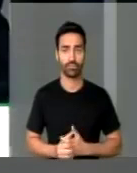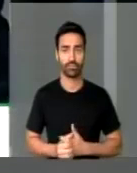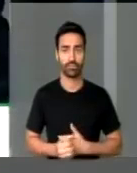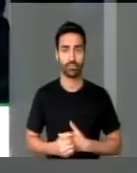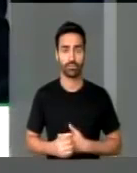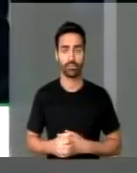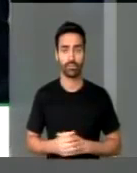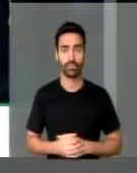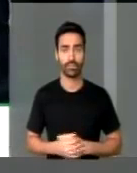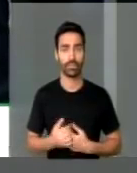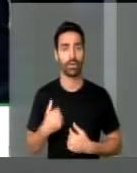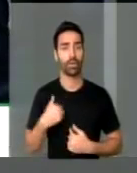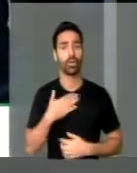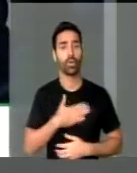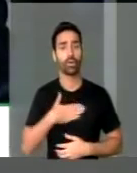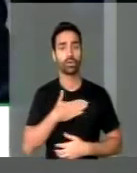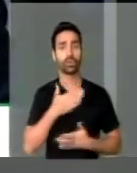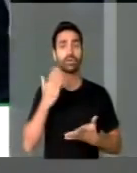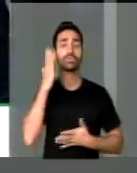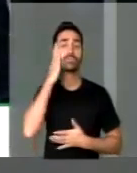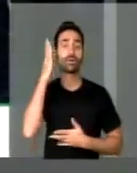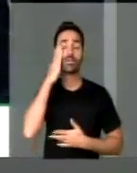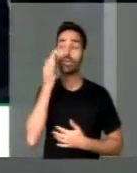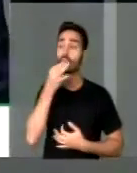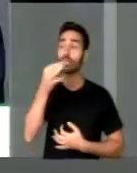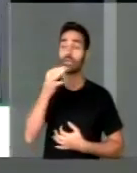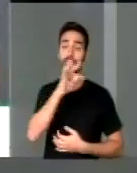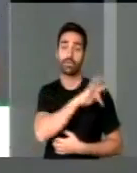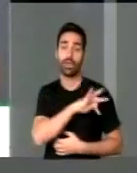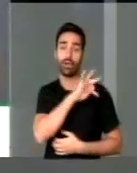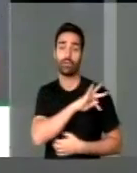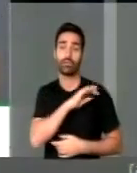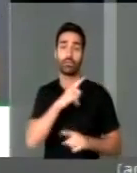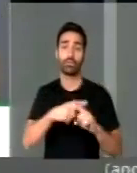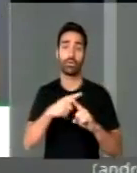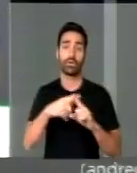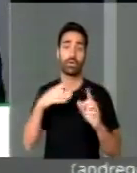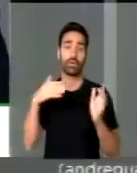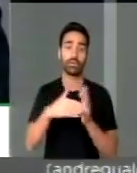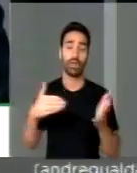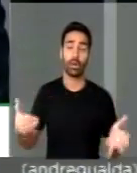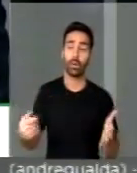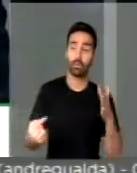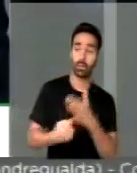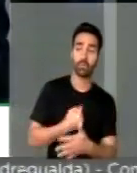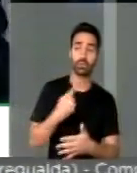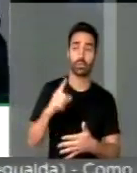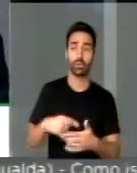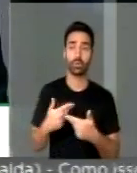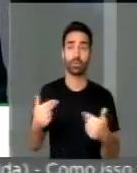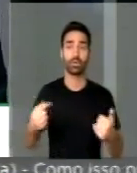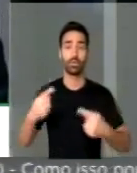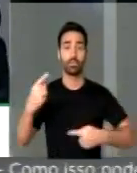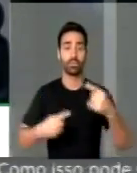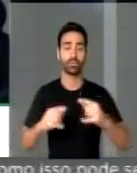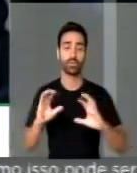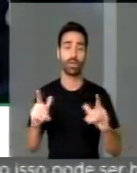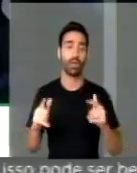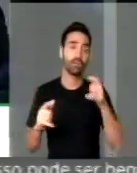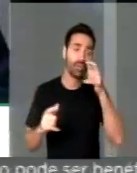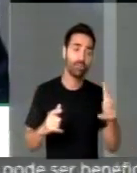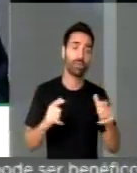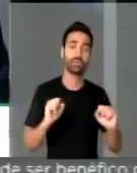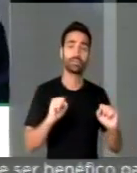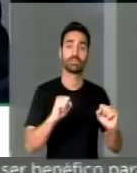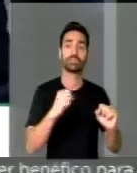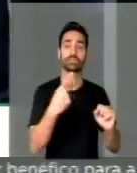Eu gostaria de ver seu argumento técnico, porque até agora o senhor me fez uma contestação política. É claro que o senhor defende o seu interesse, e eu